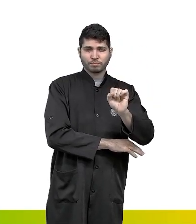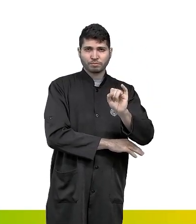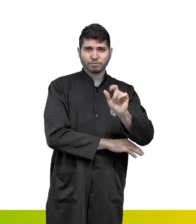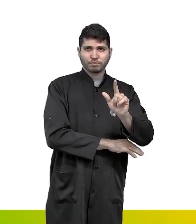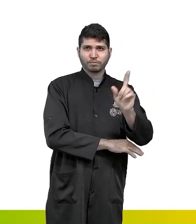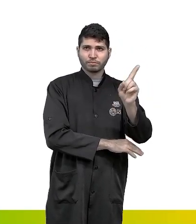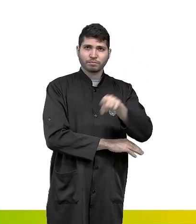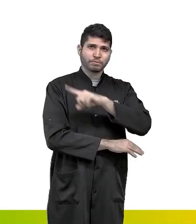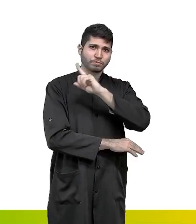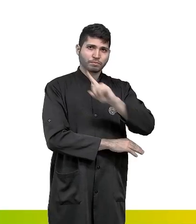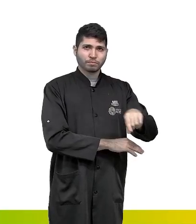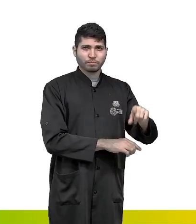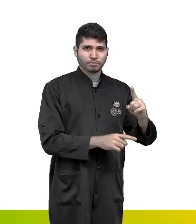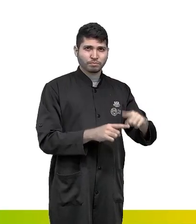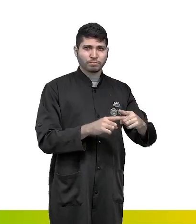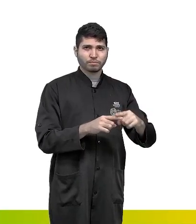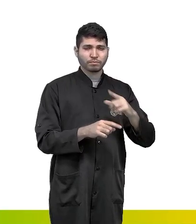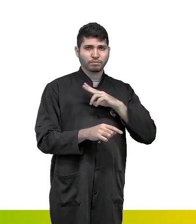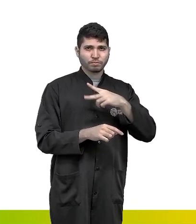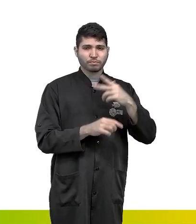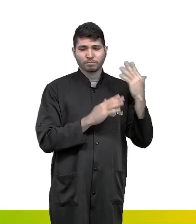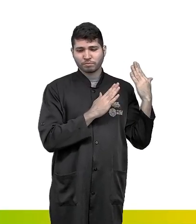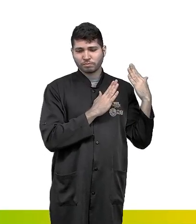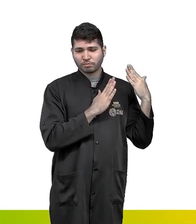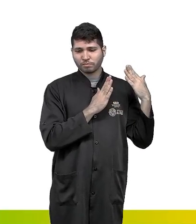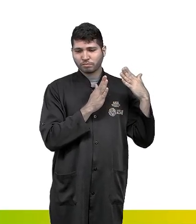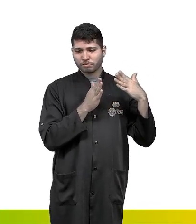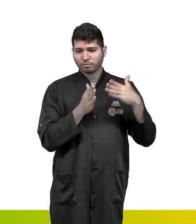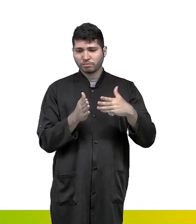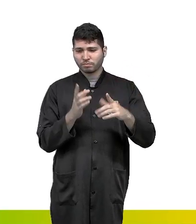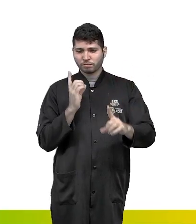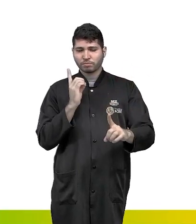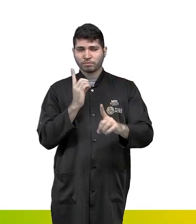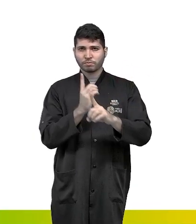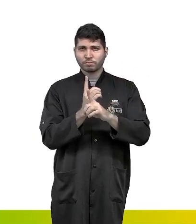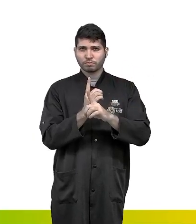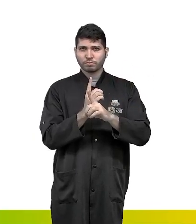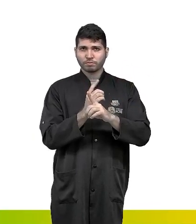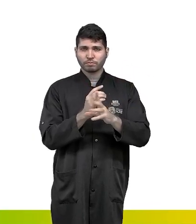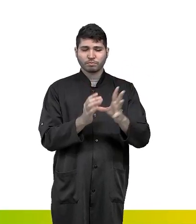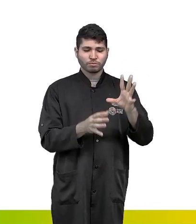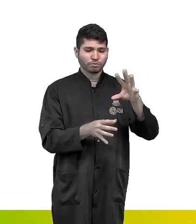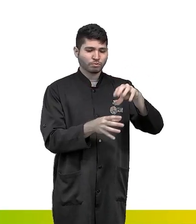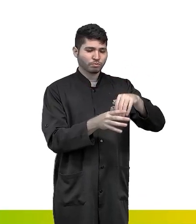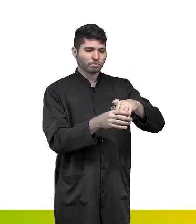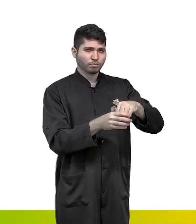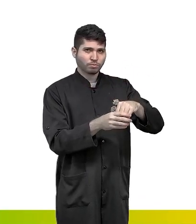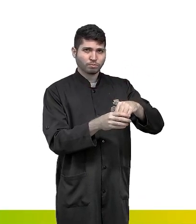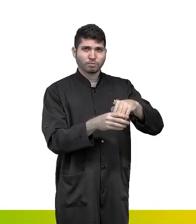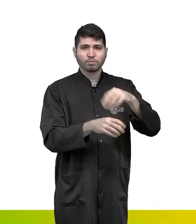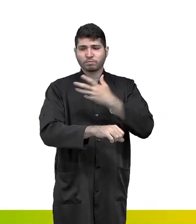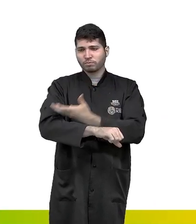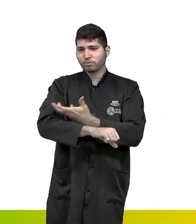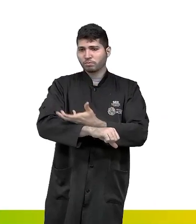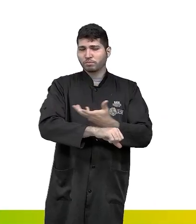os portugueses, quando chegaram no Brasil, eles encontraram essa madeira aqui, né? Ela não foi plantada, ela já existia no litoral.